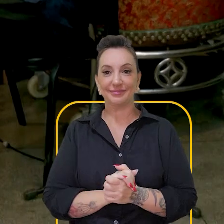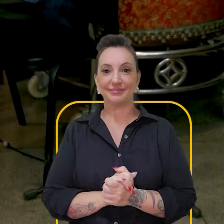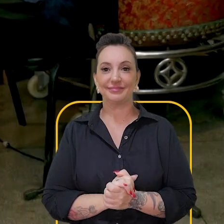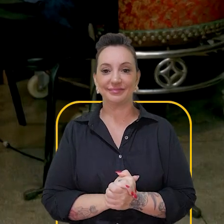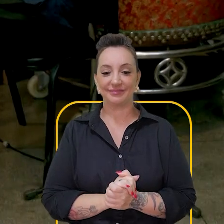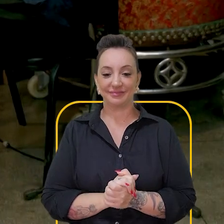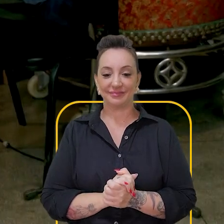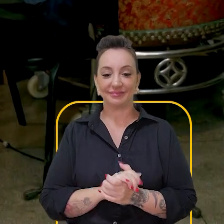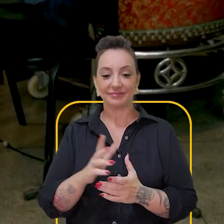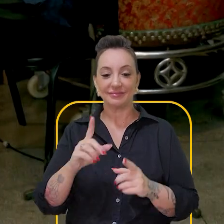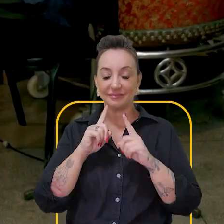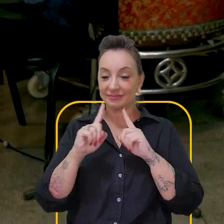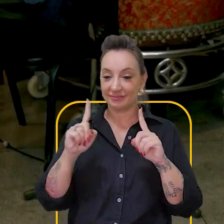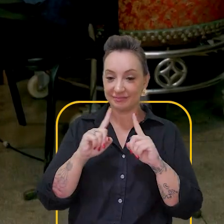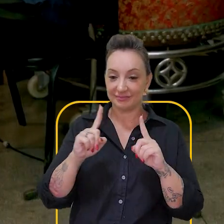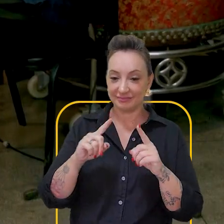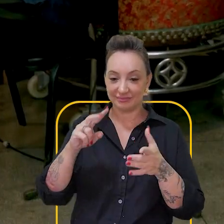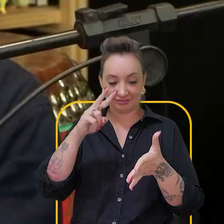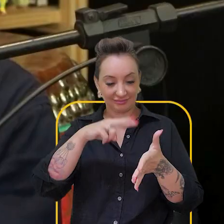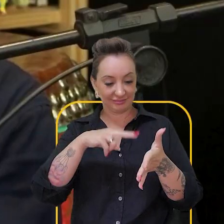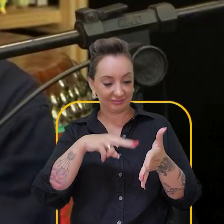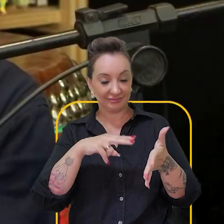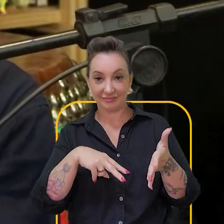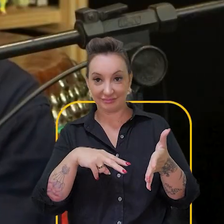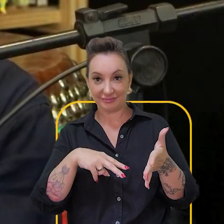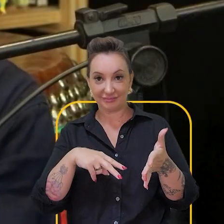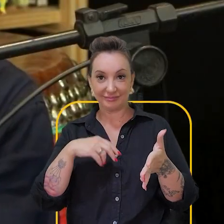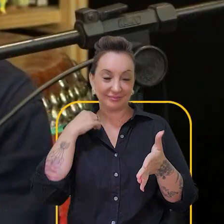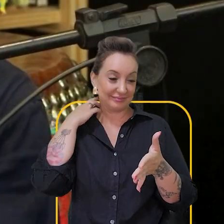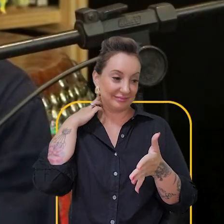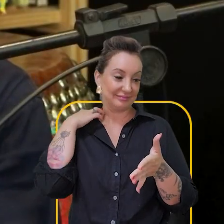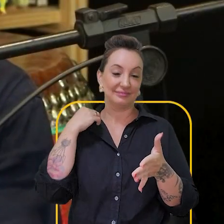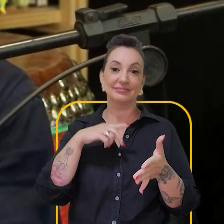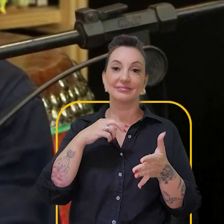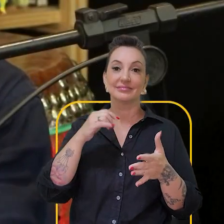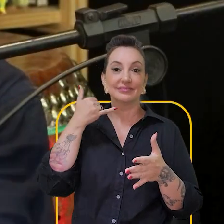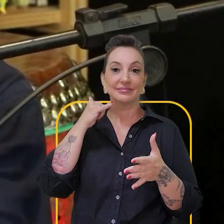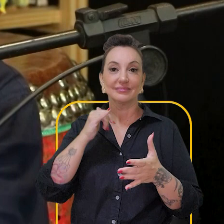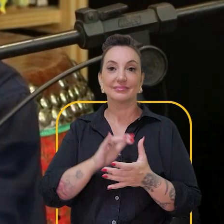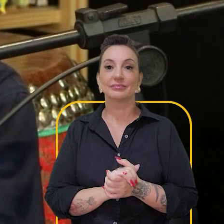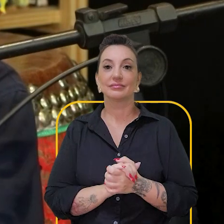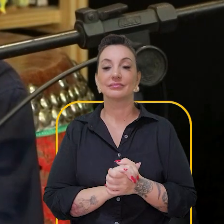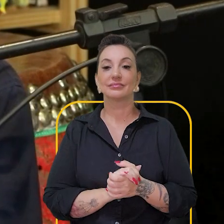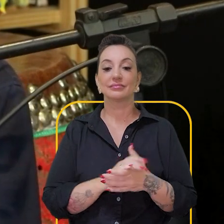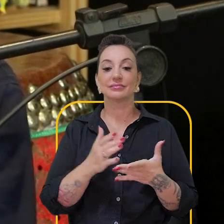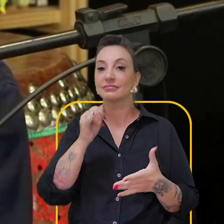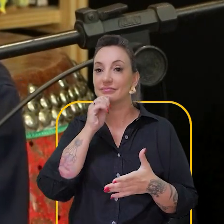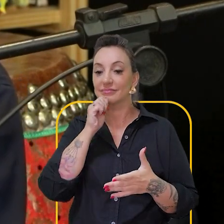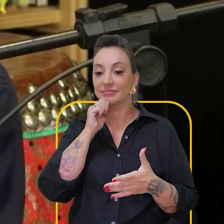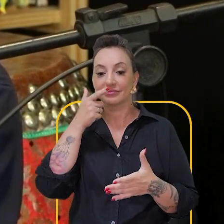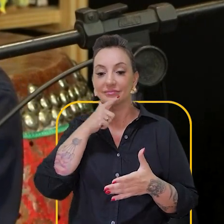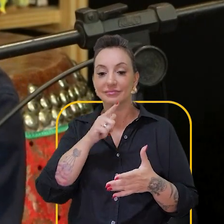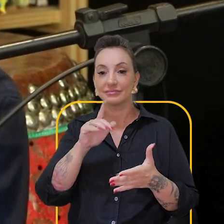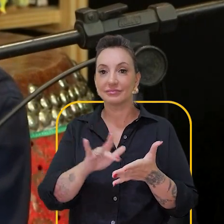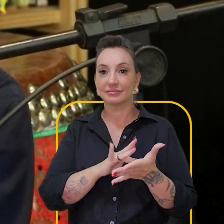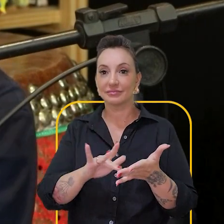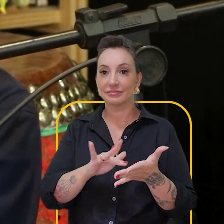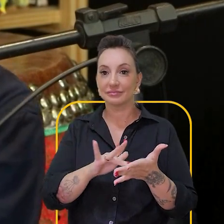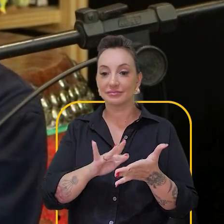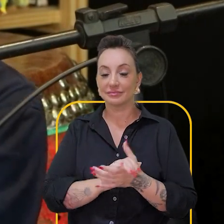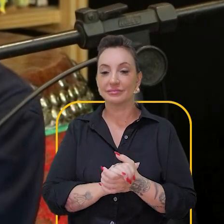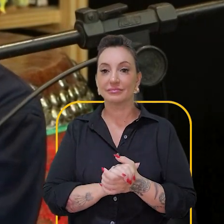bem né olha e para quem reclamou que eu fico lendo aqui as minhas notas no celular como ainda não ganhei um